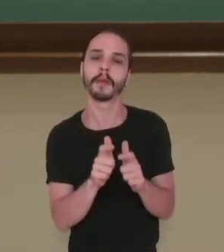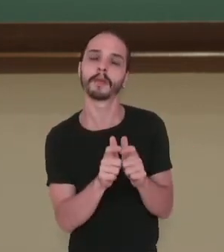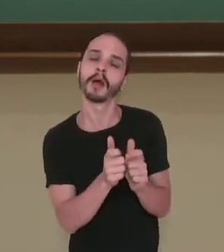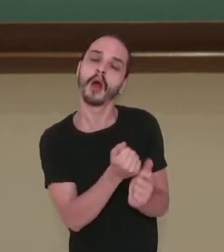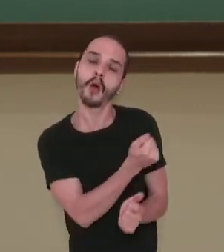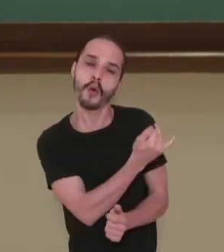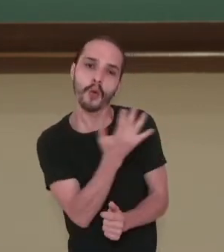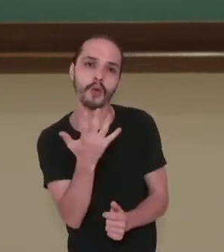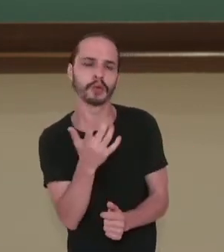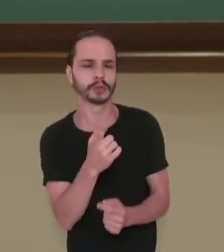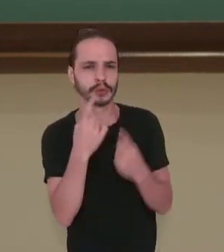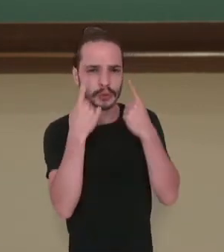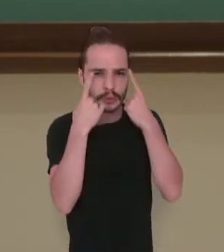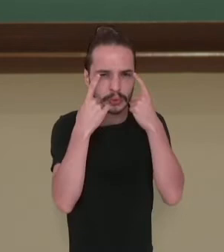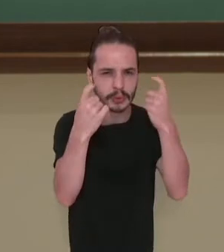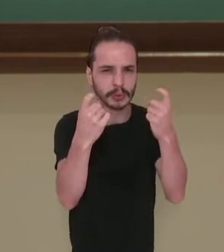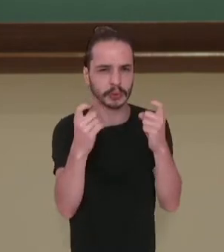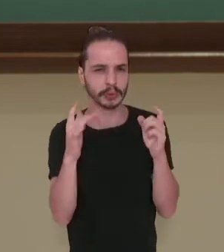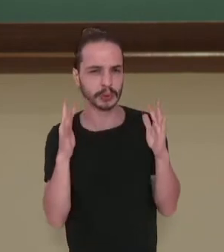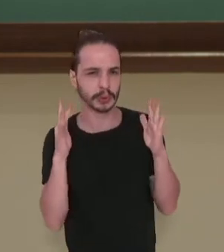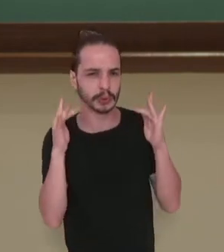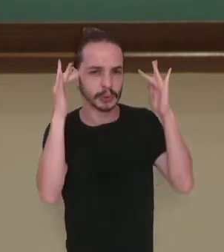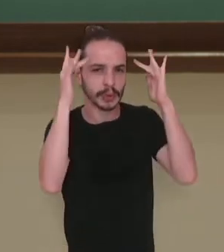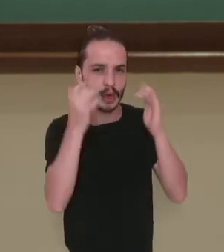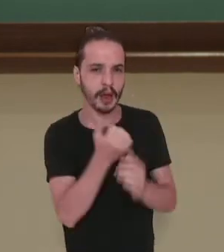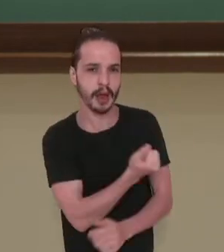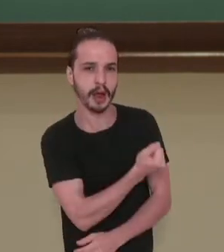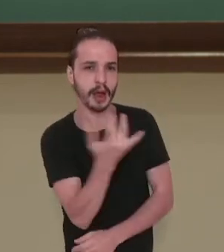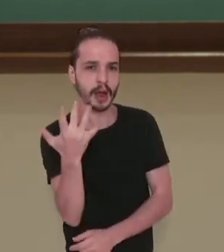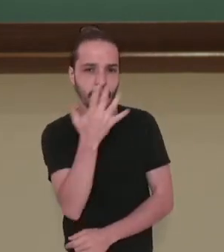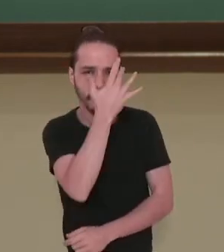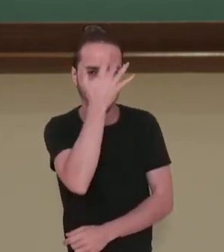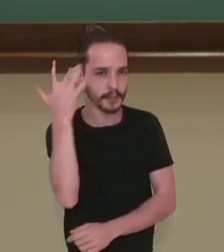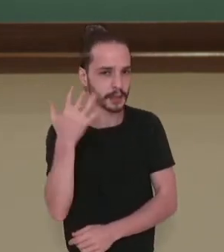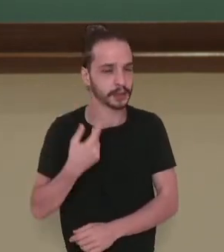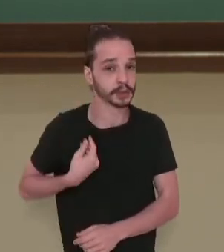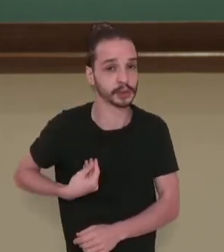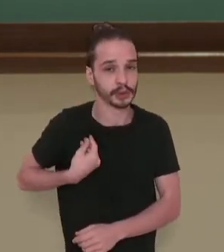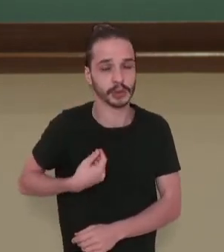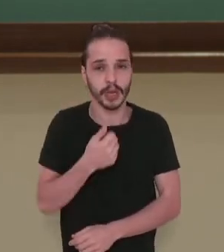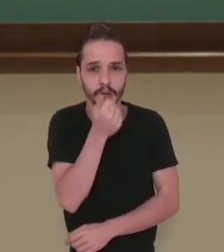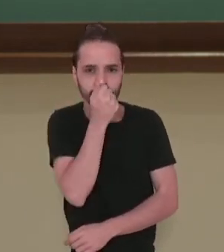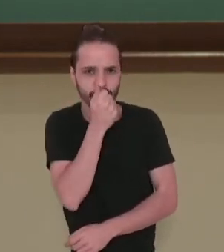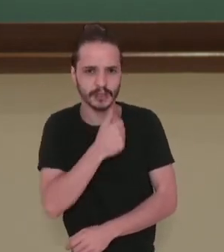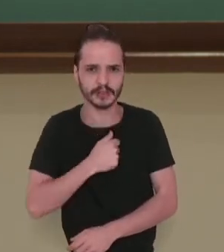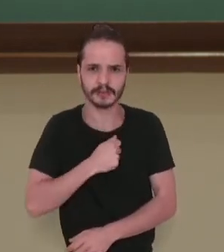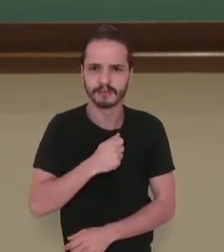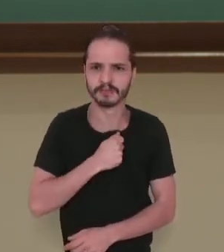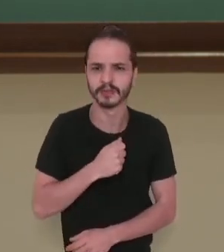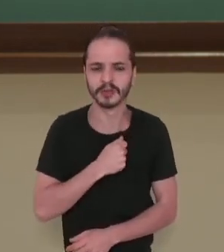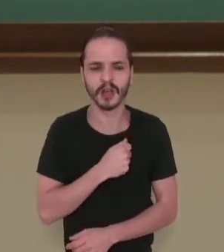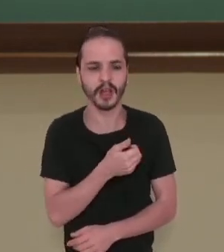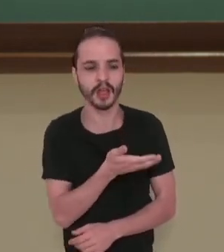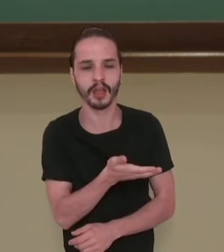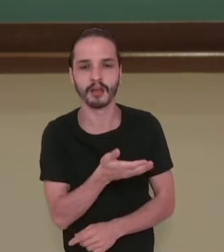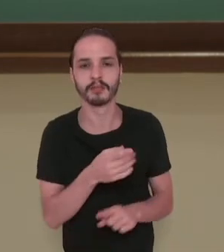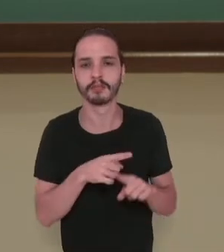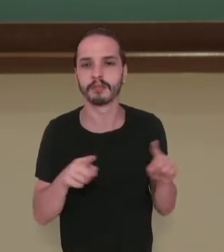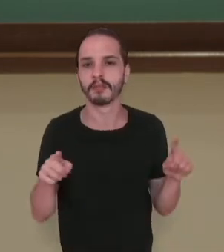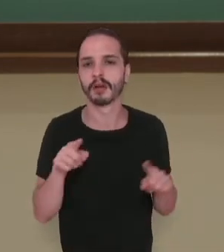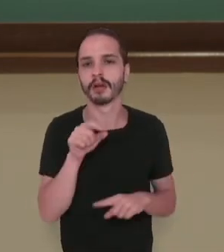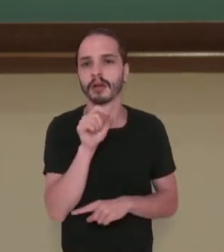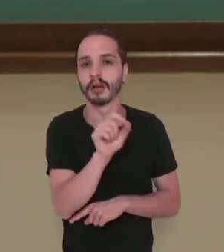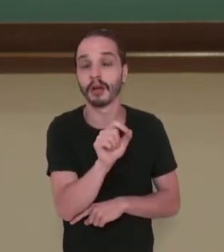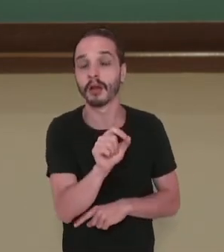grotesca, agressiva por parte de algumas pessoas que estão ali, né, torcendo para os times de futebol. Essas atitudes é que